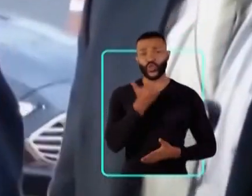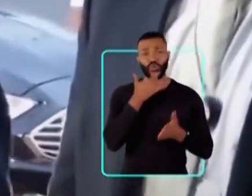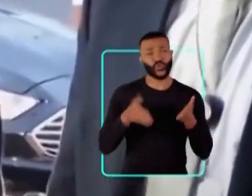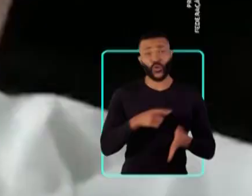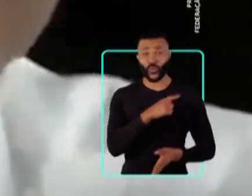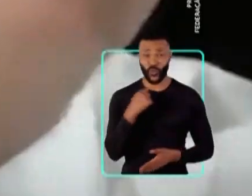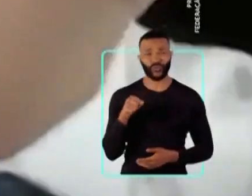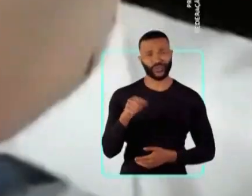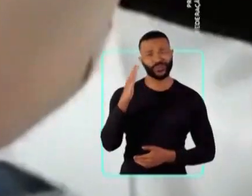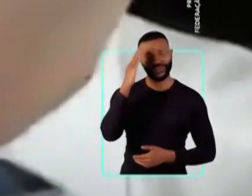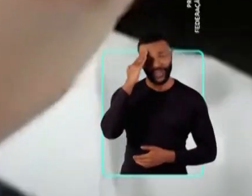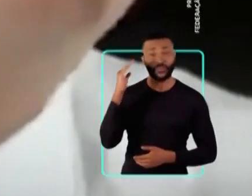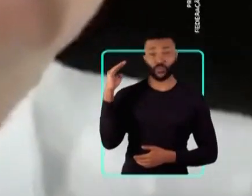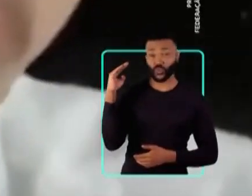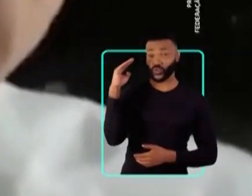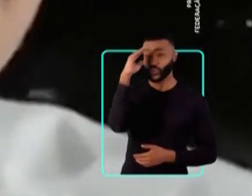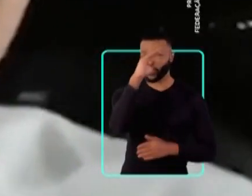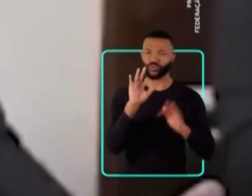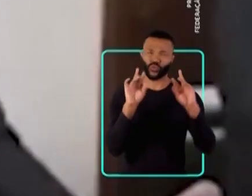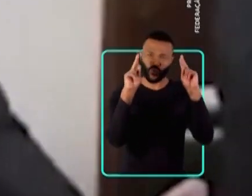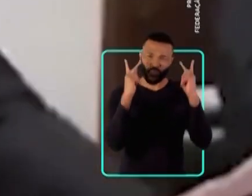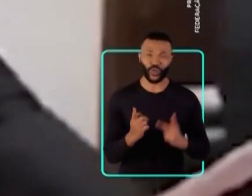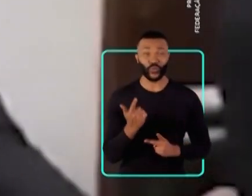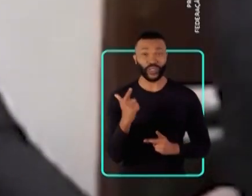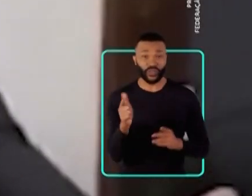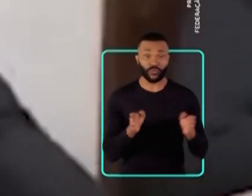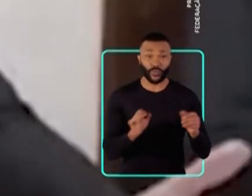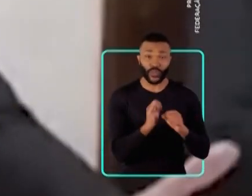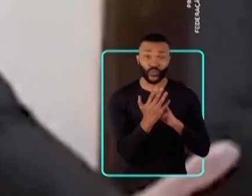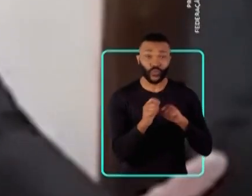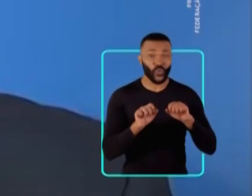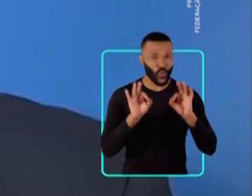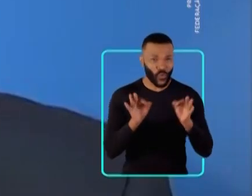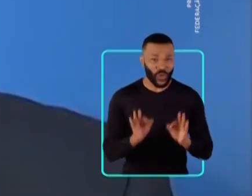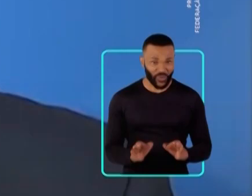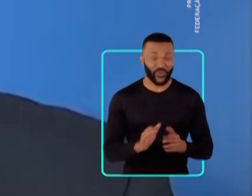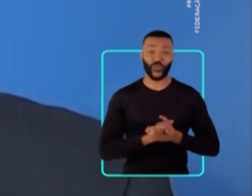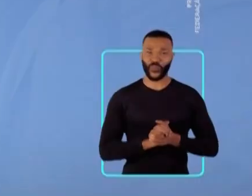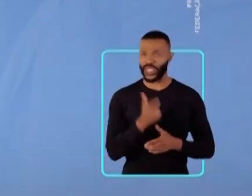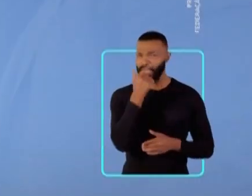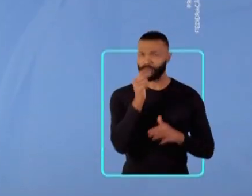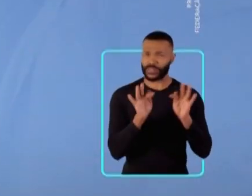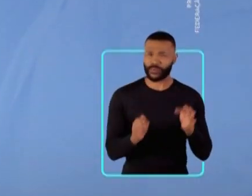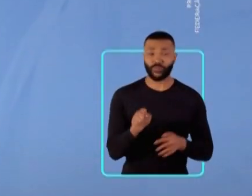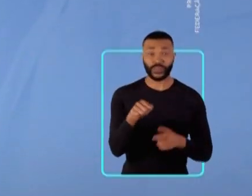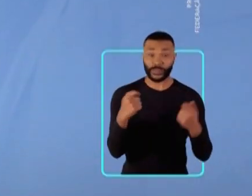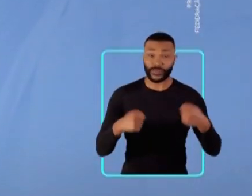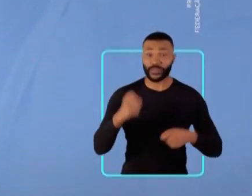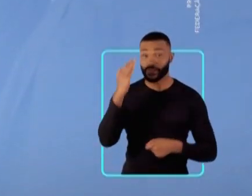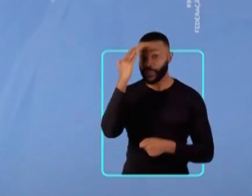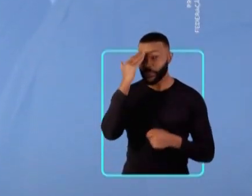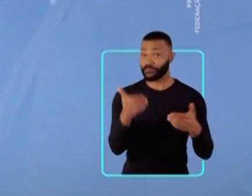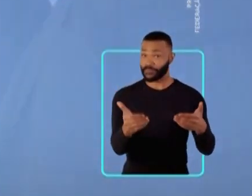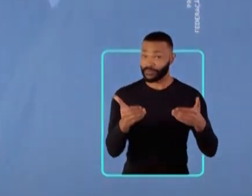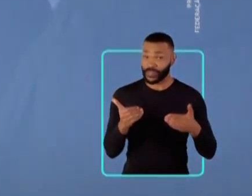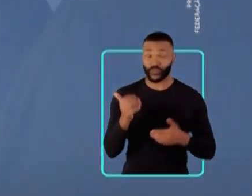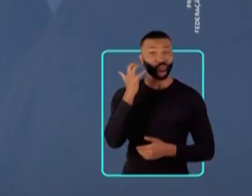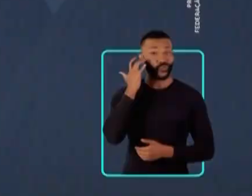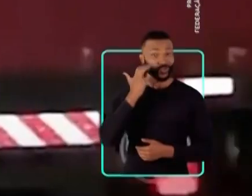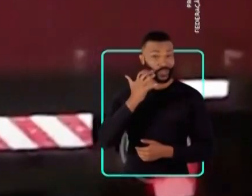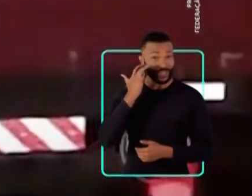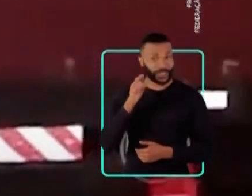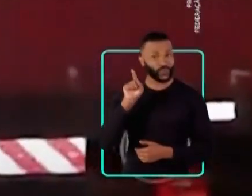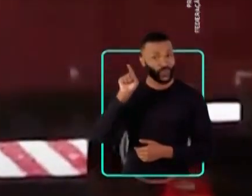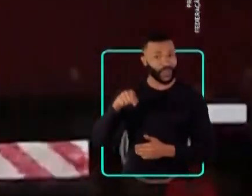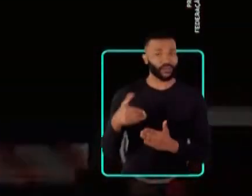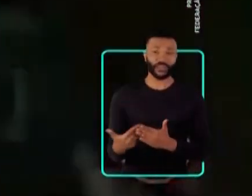Eu sou coveiro. Você já sabe que Bolsonaro foi desumano em um desastre na pandemia. Uma gripezinha. O que você precisa saber é que o ministro